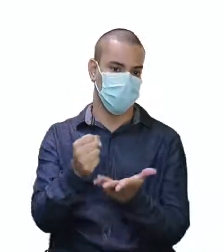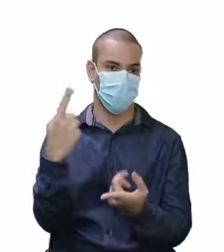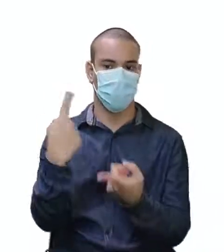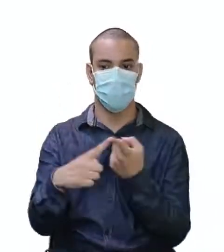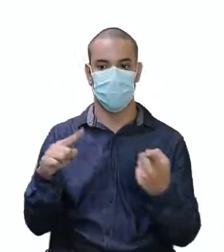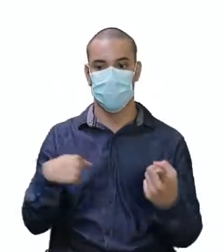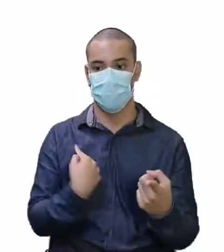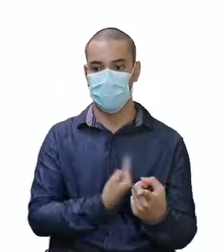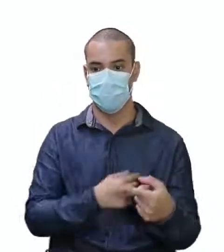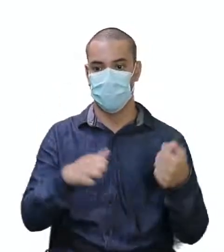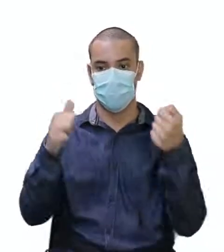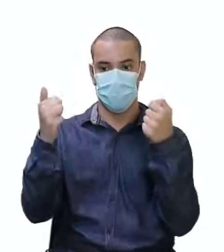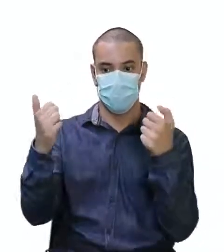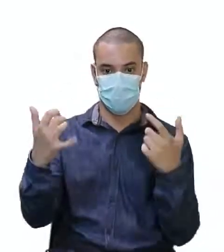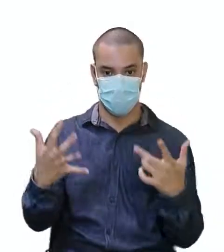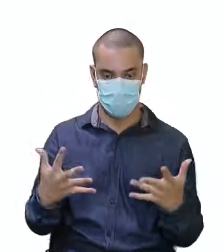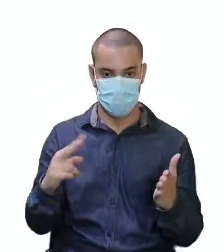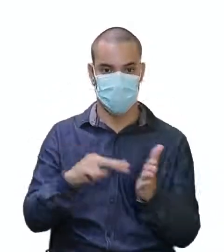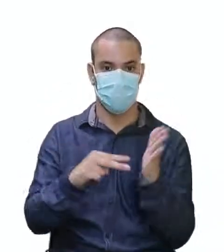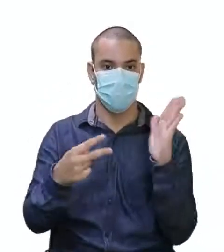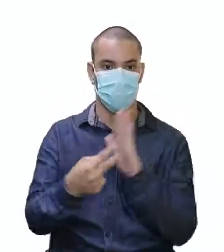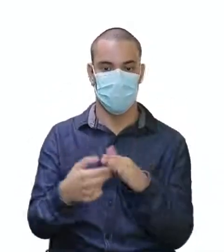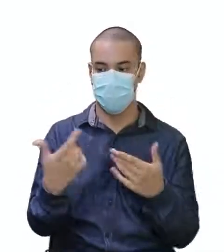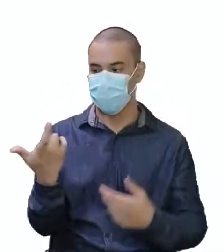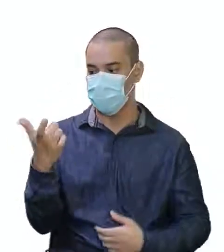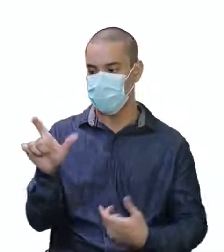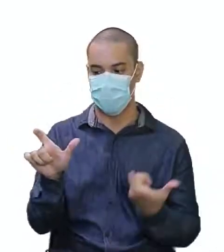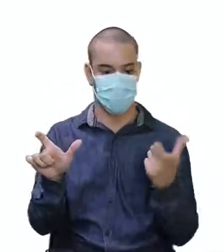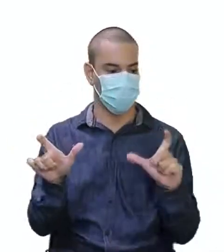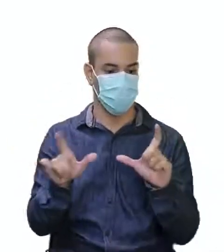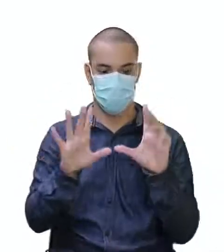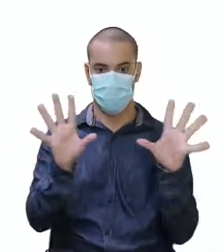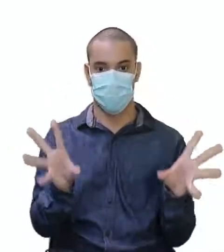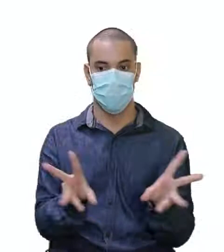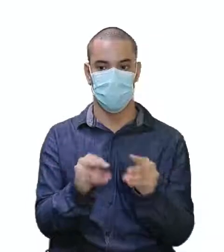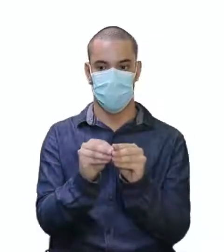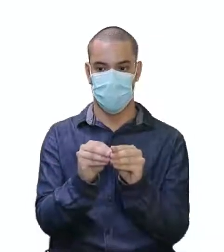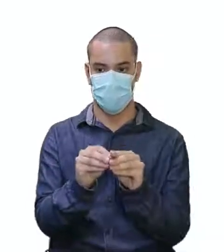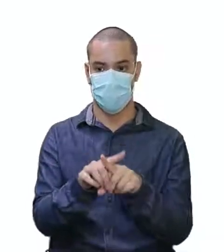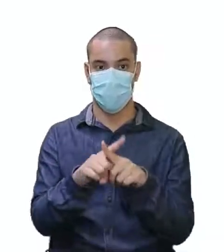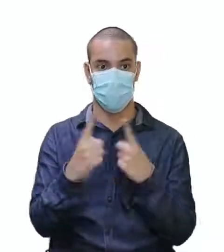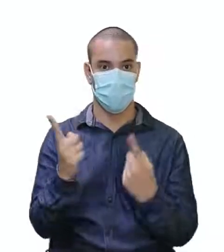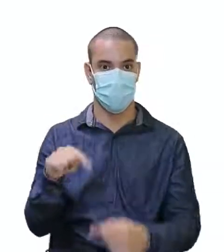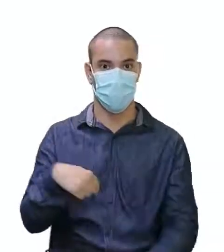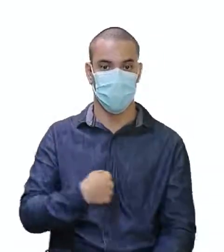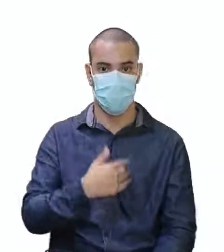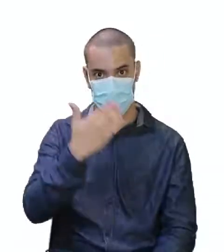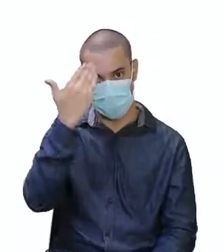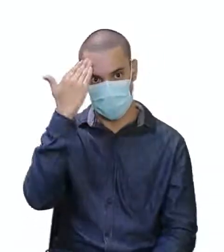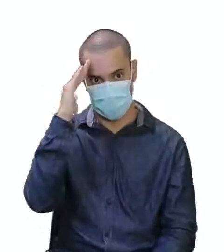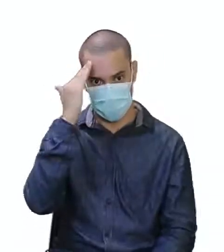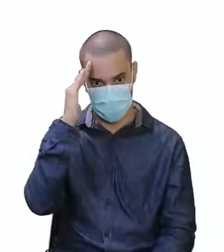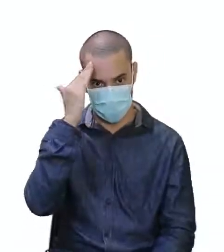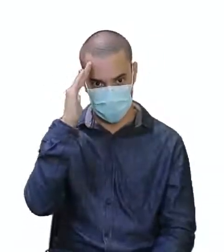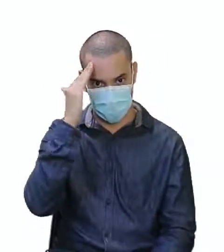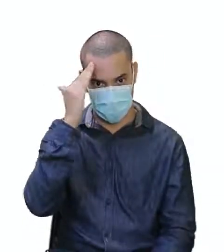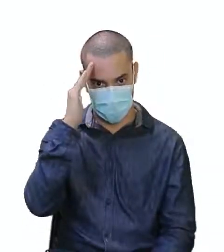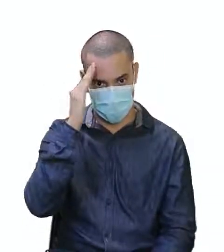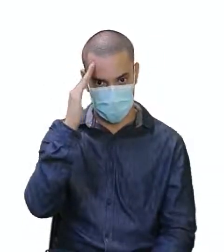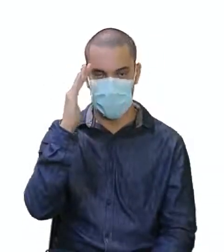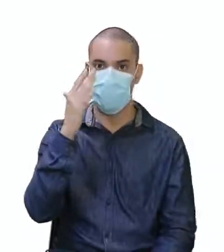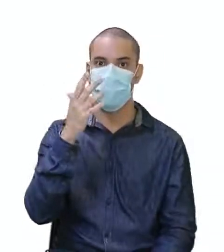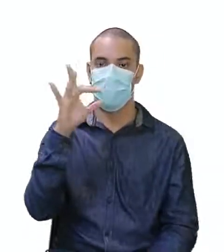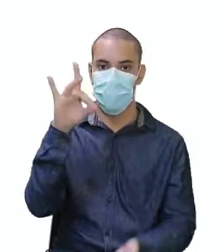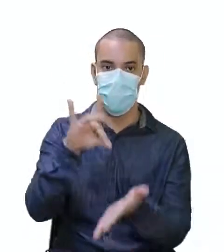fôssemos definir, seriam duas definições curtas. Mas, para que a gente entenda de uma forma bem